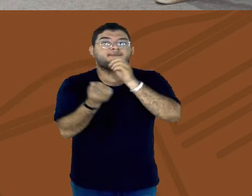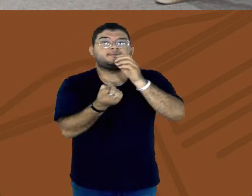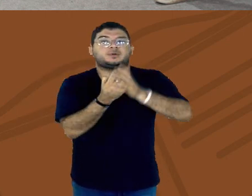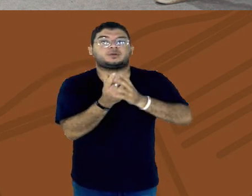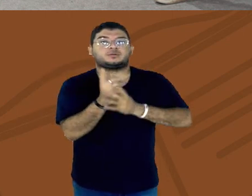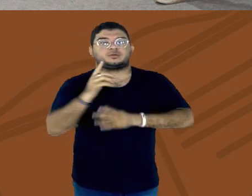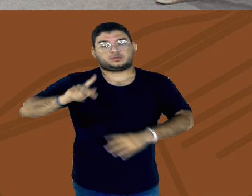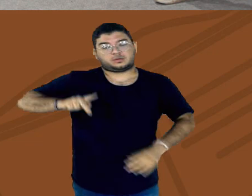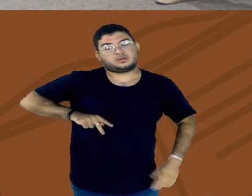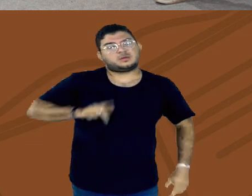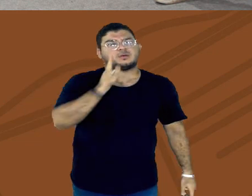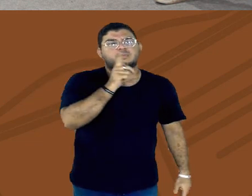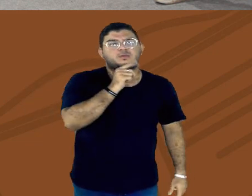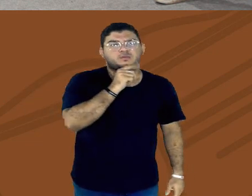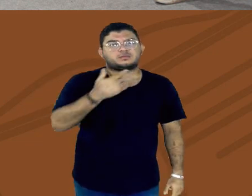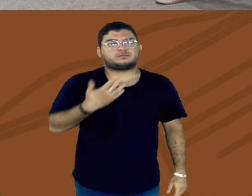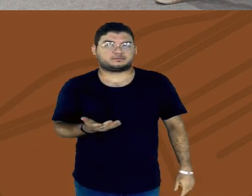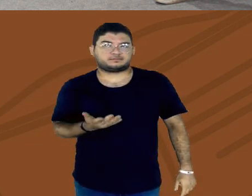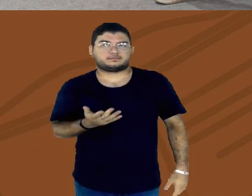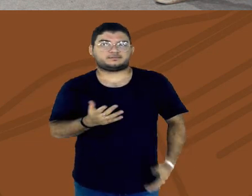suco pancreático,